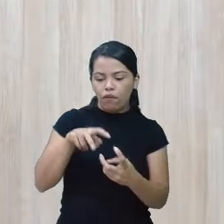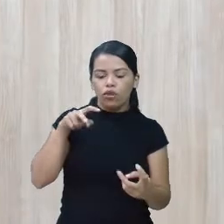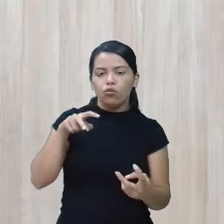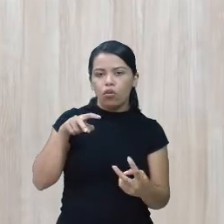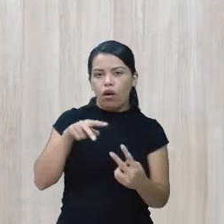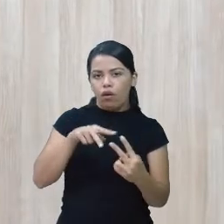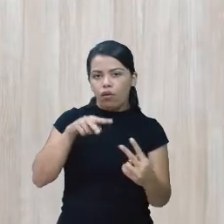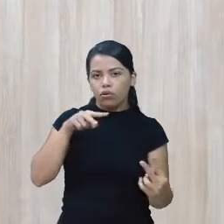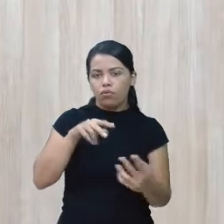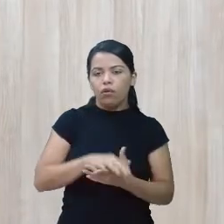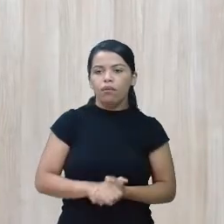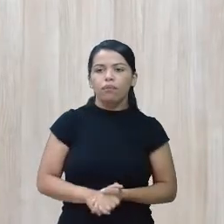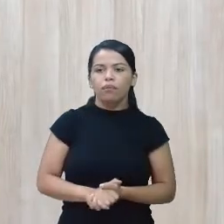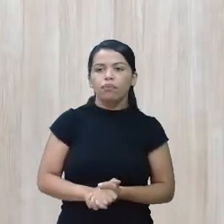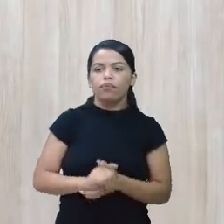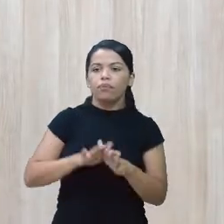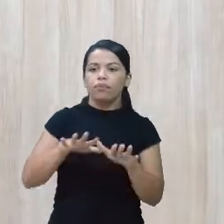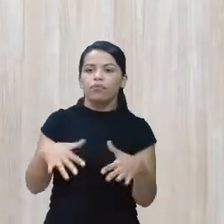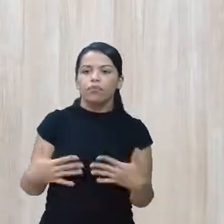efeitos sonoros.